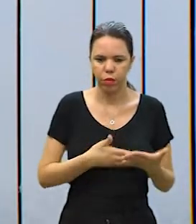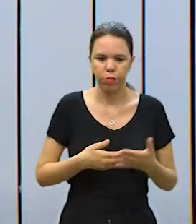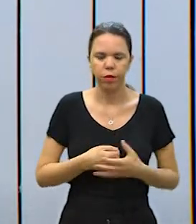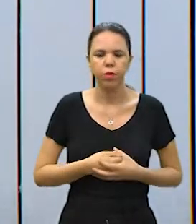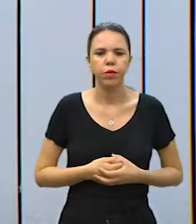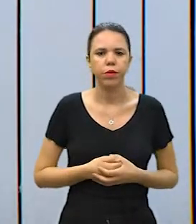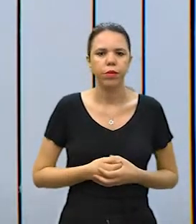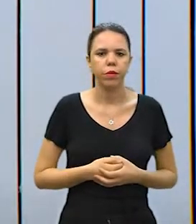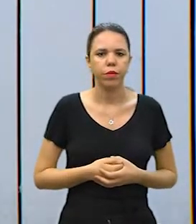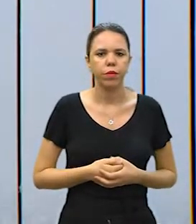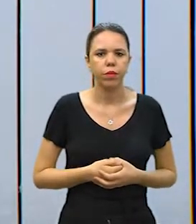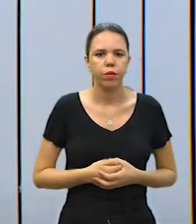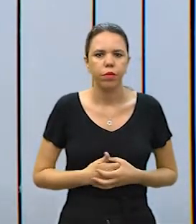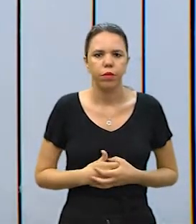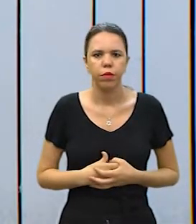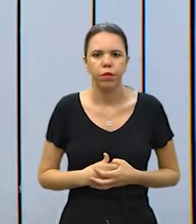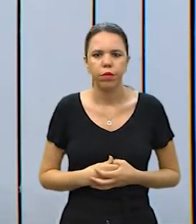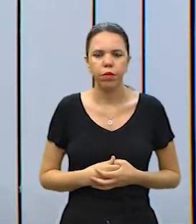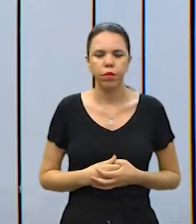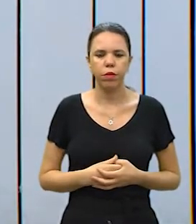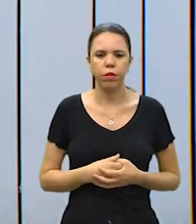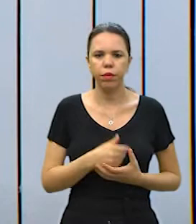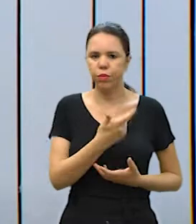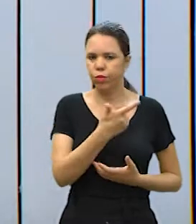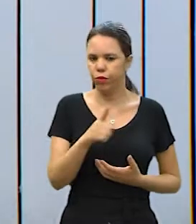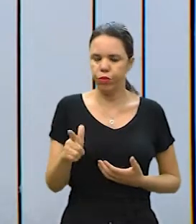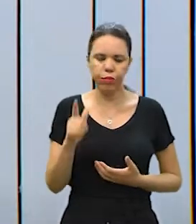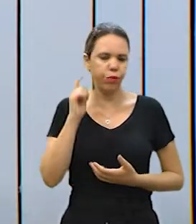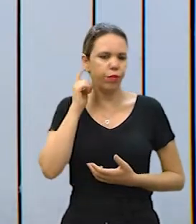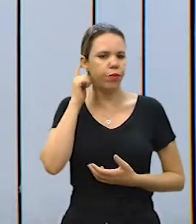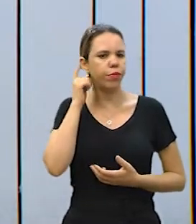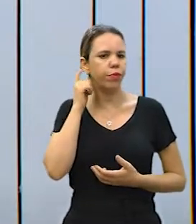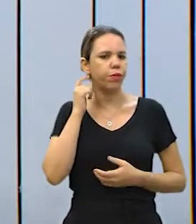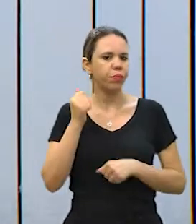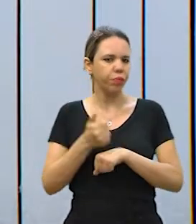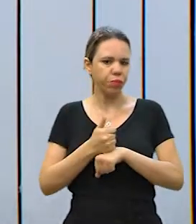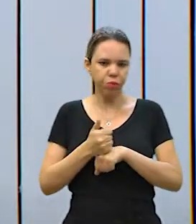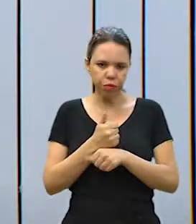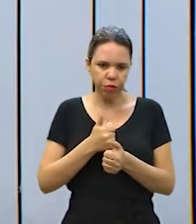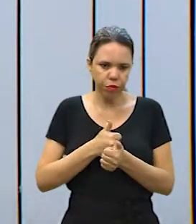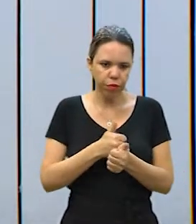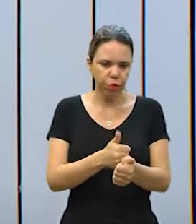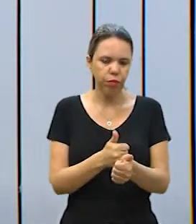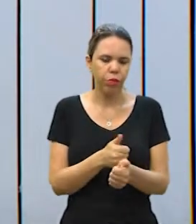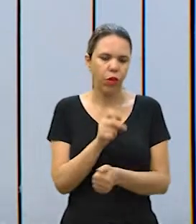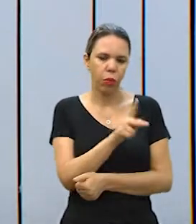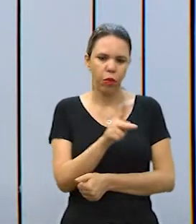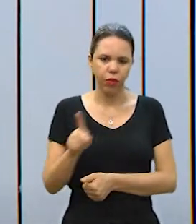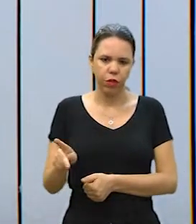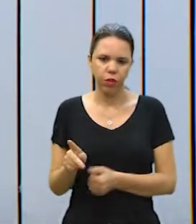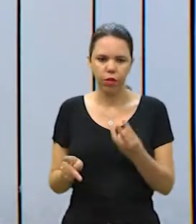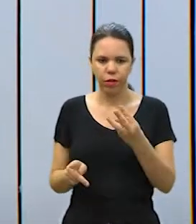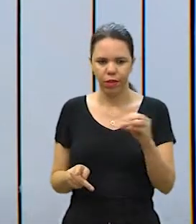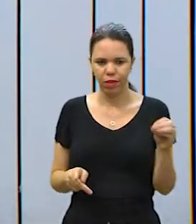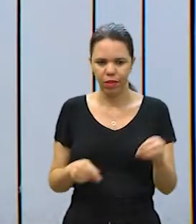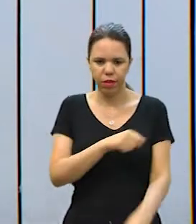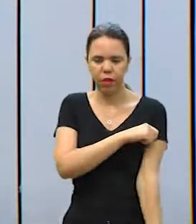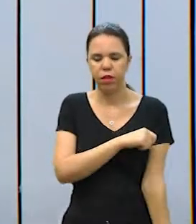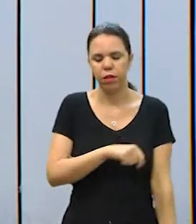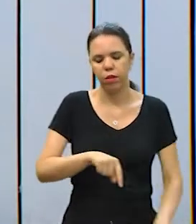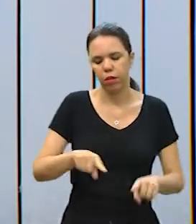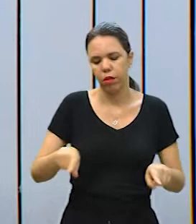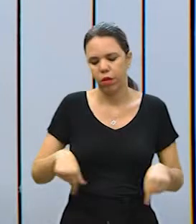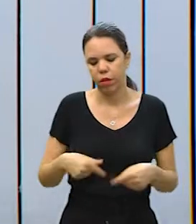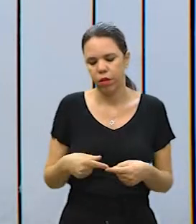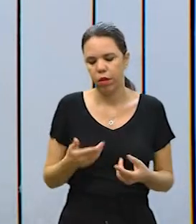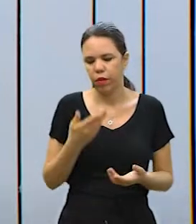atrapalha, né? Mas quando ela não tem, e o professor com 30 e poucos alunos na sala,